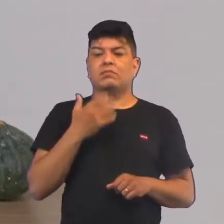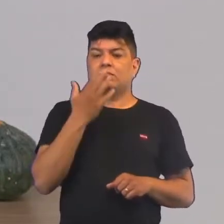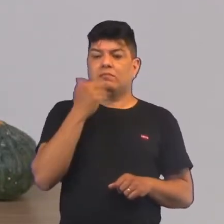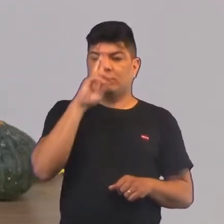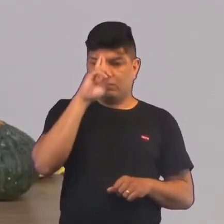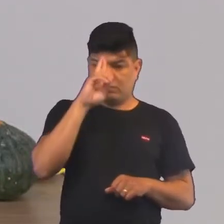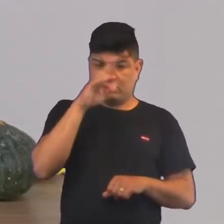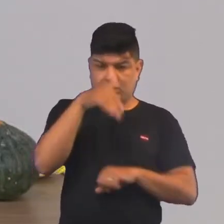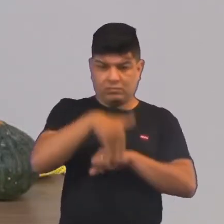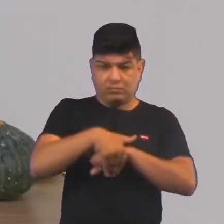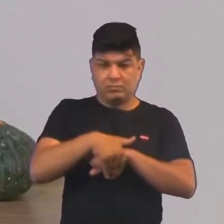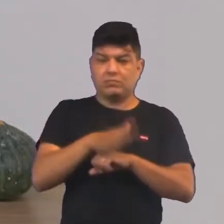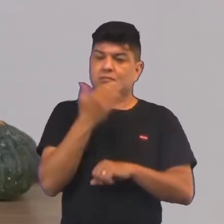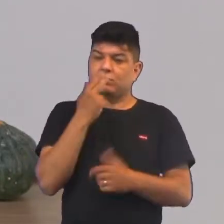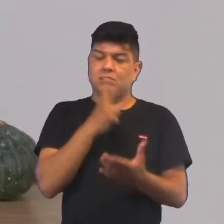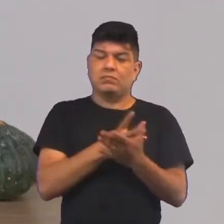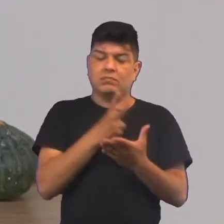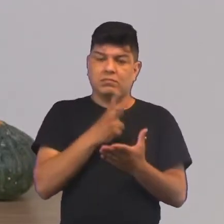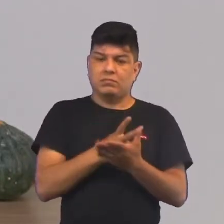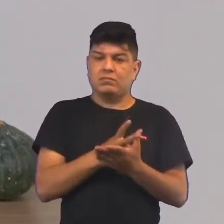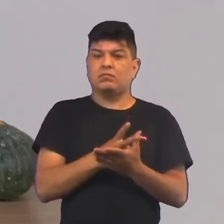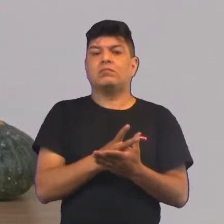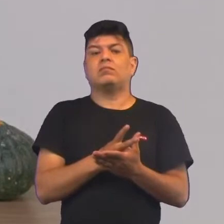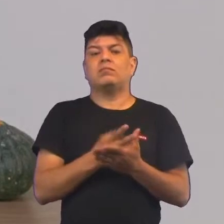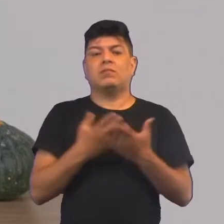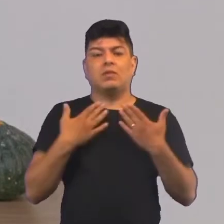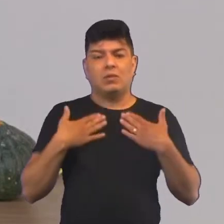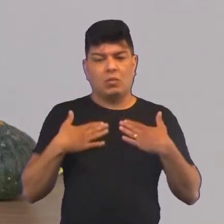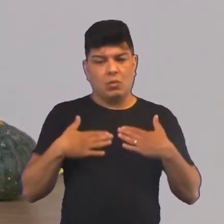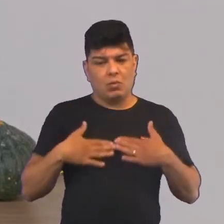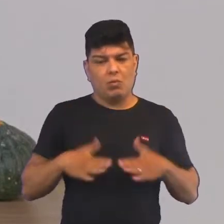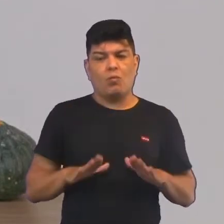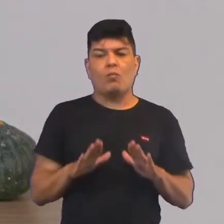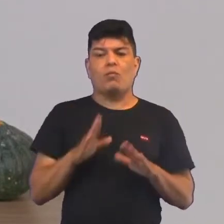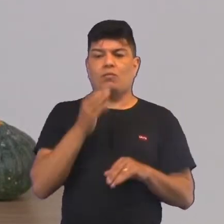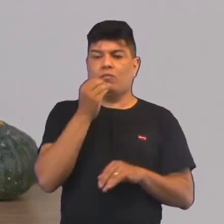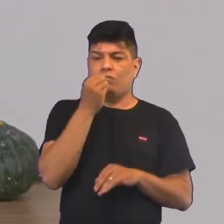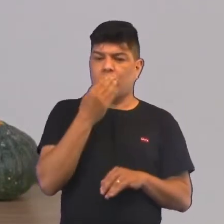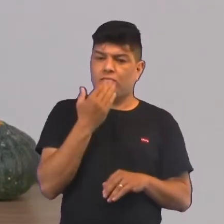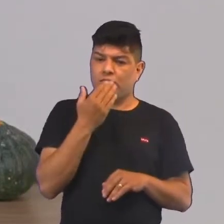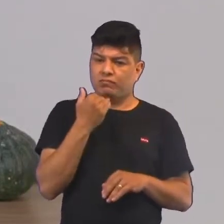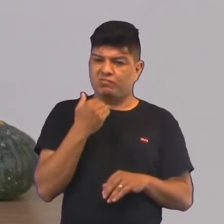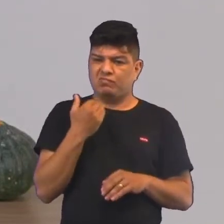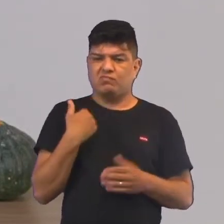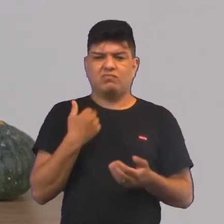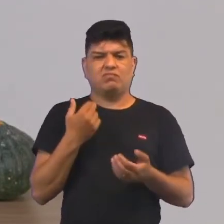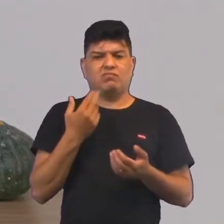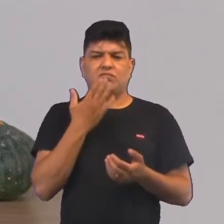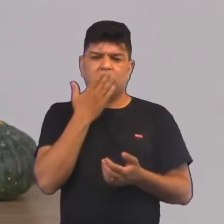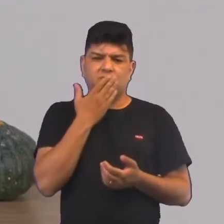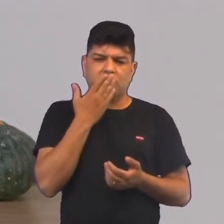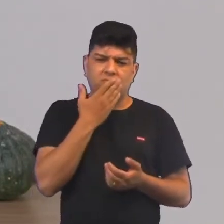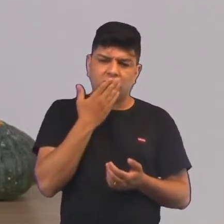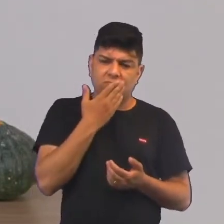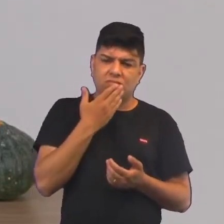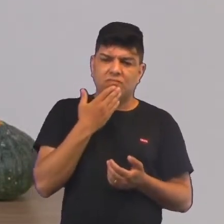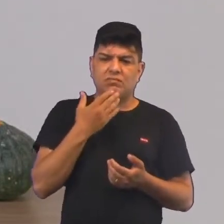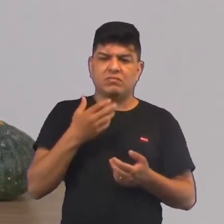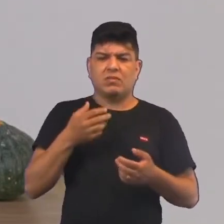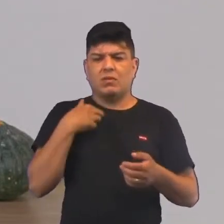jantar, se alimentar sempre com alimentação também leve, uma alimentação leve, não comer muitos doces, não comer